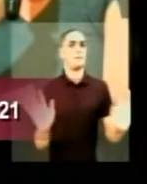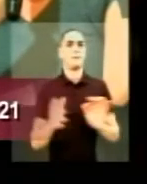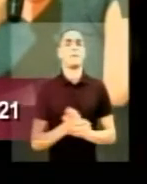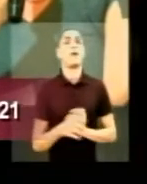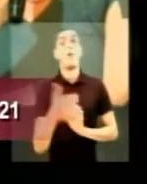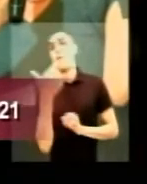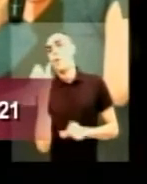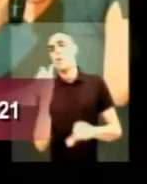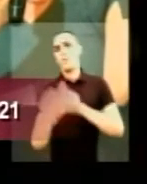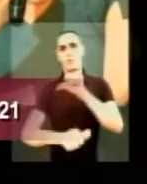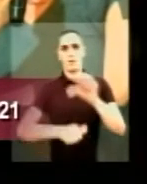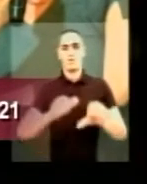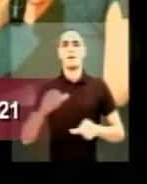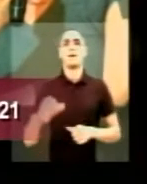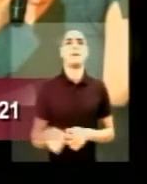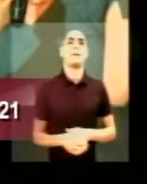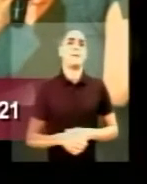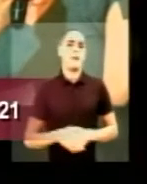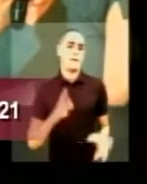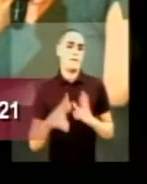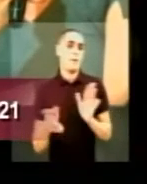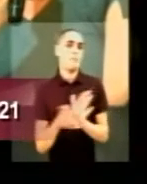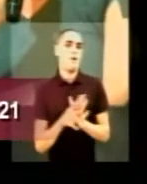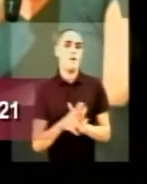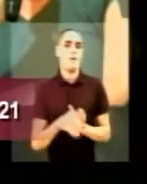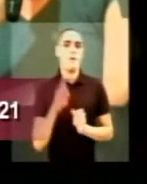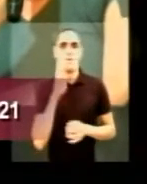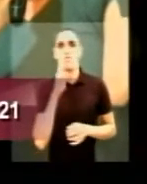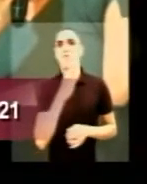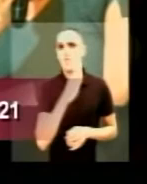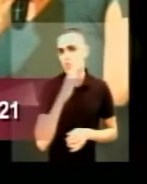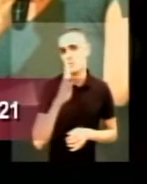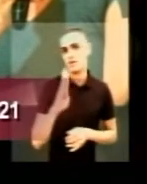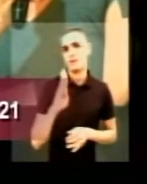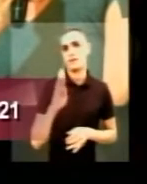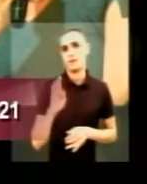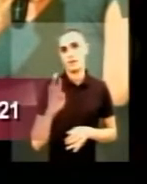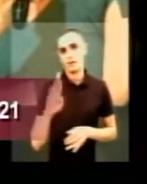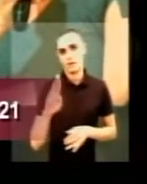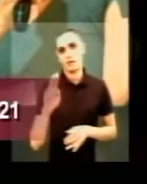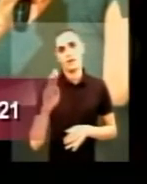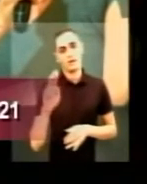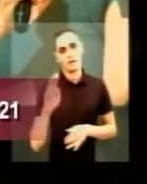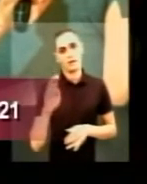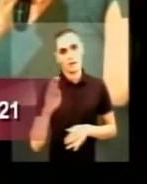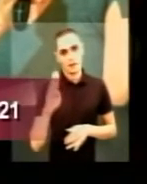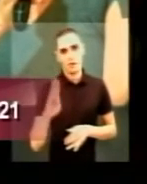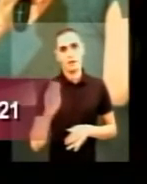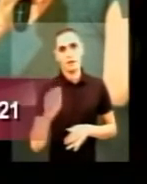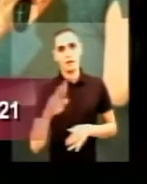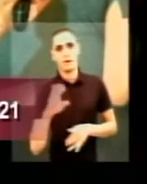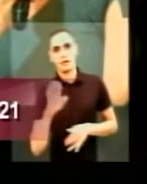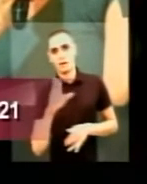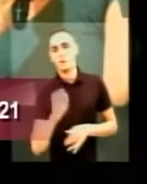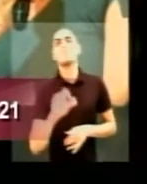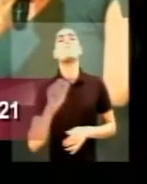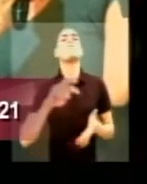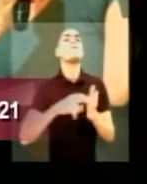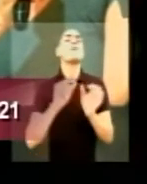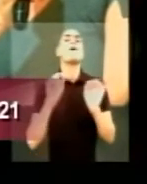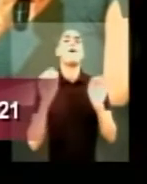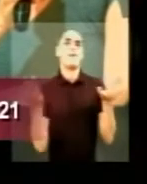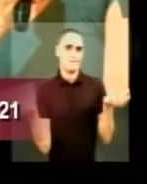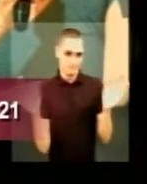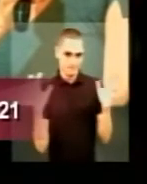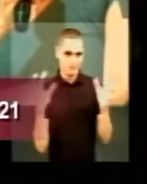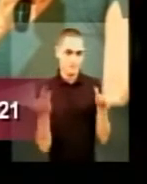Uma outra mudança é em relação aos bares. O que são bares, de acordo com a regulamentação estadual? São todos